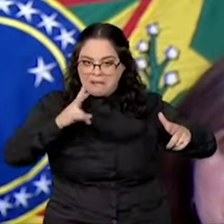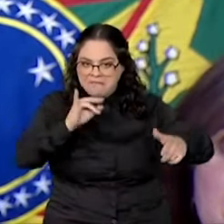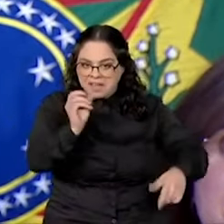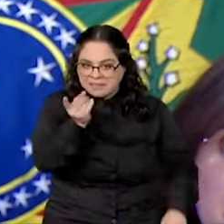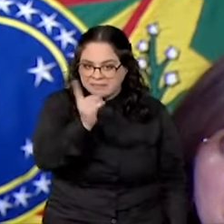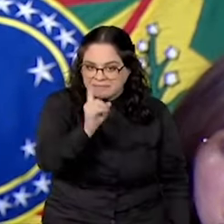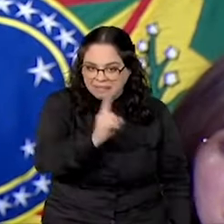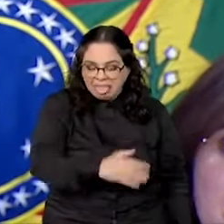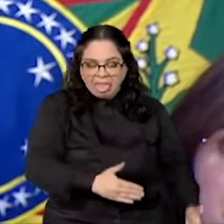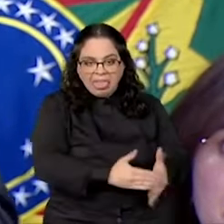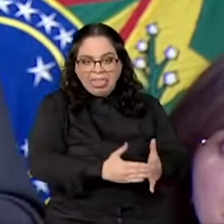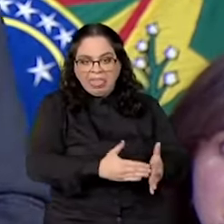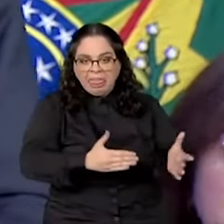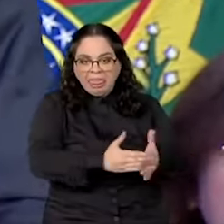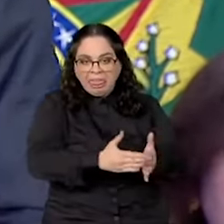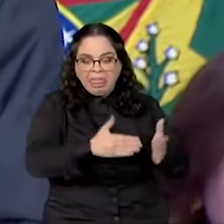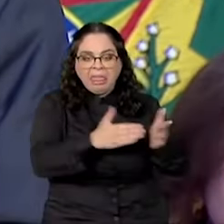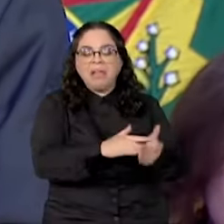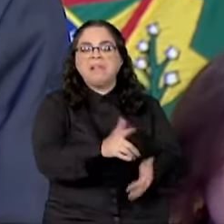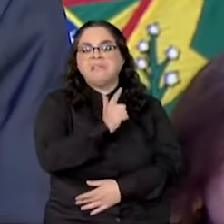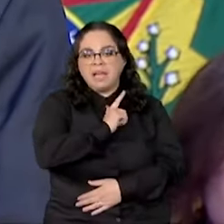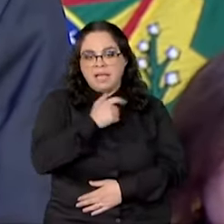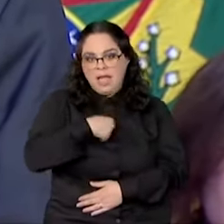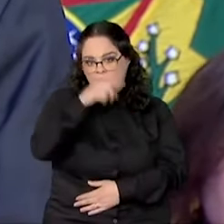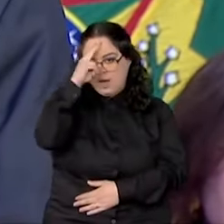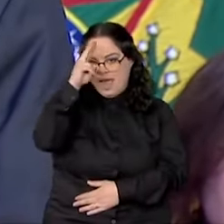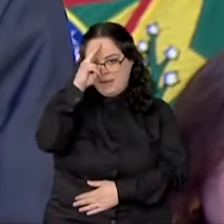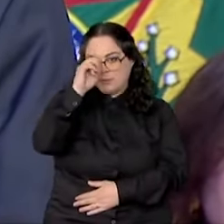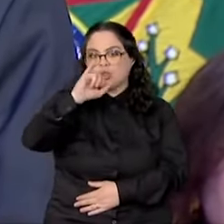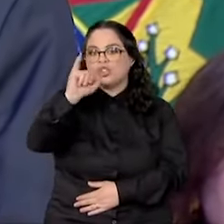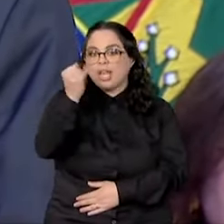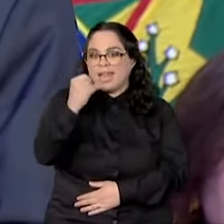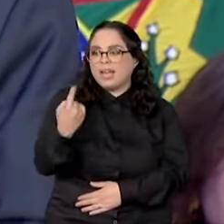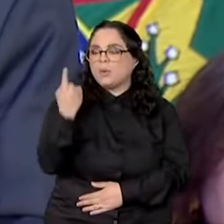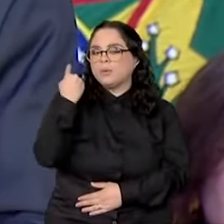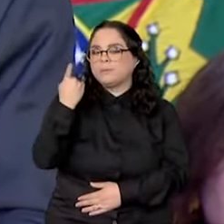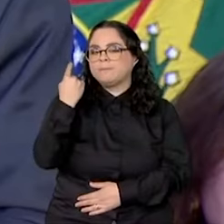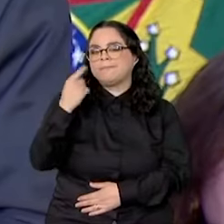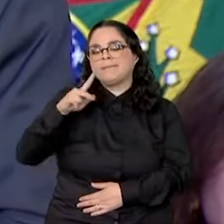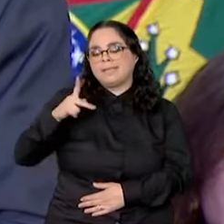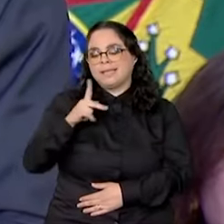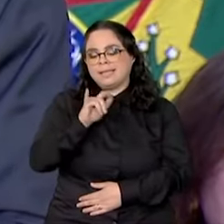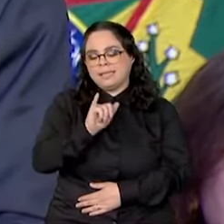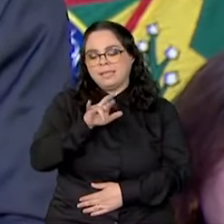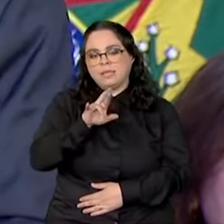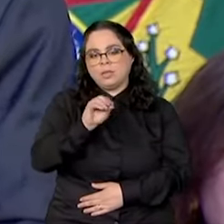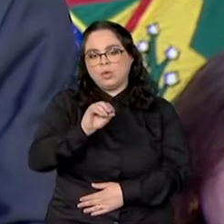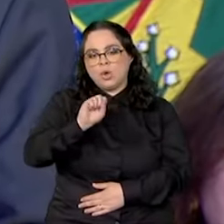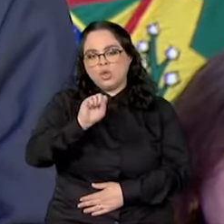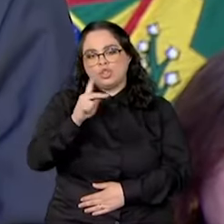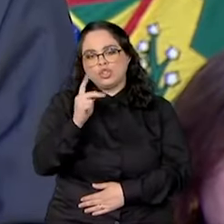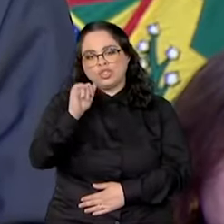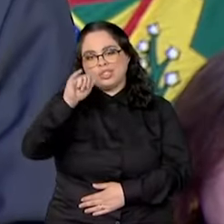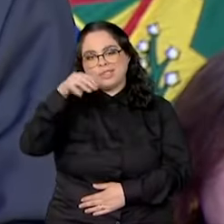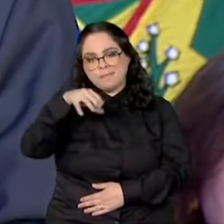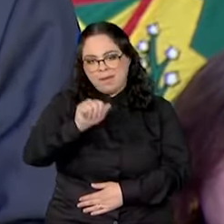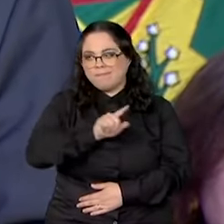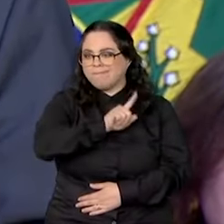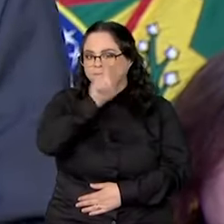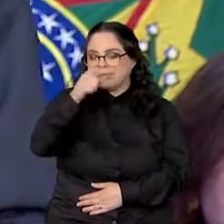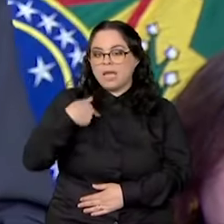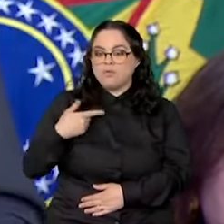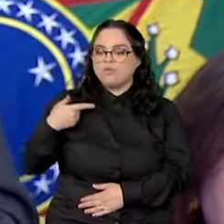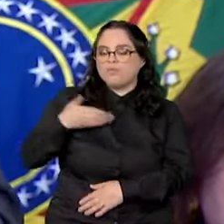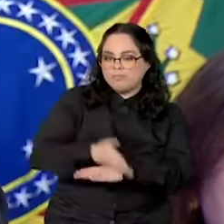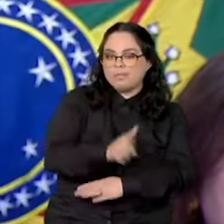estava atrofiado. Eu lembro que em janeiro, em Hiroshima, eu fui convidado para participar do G7